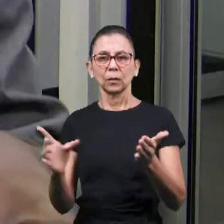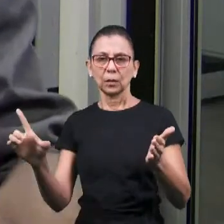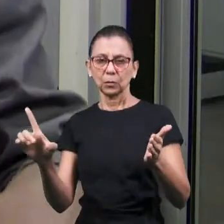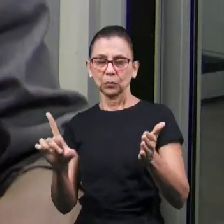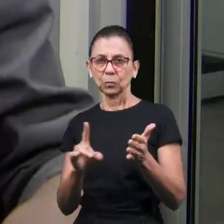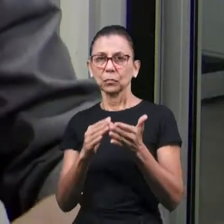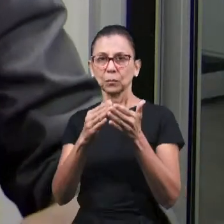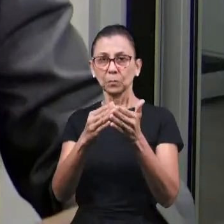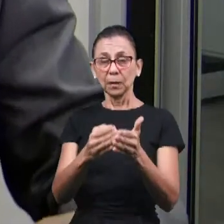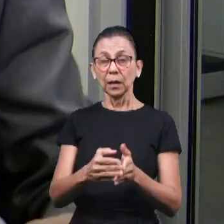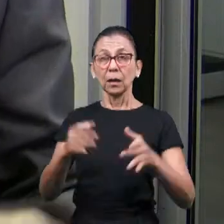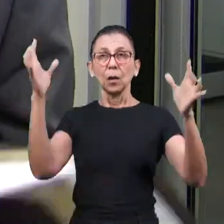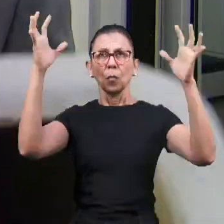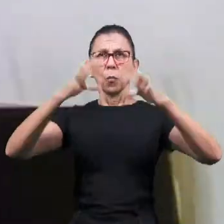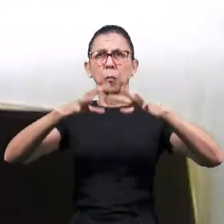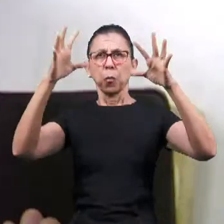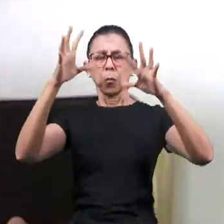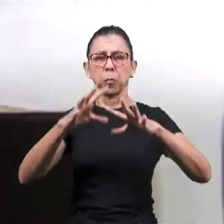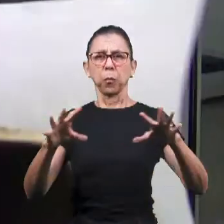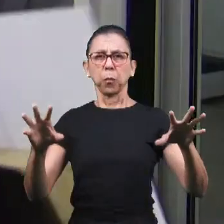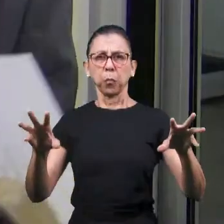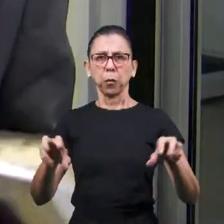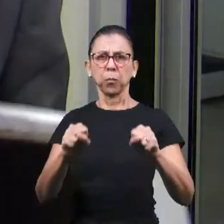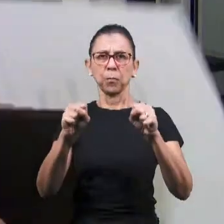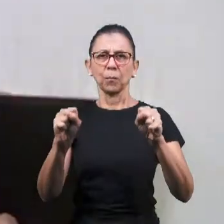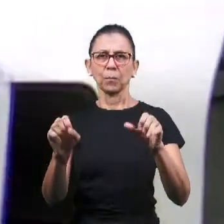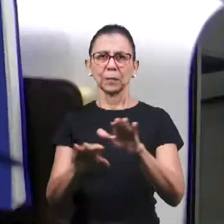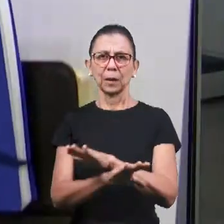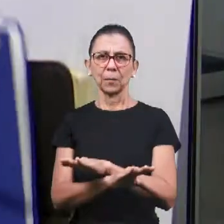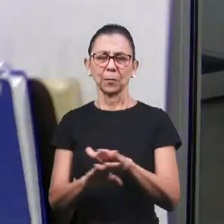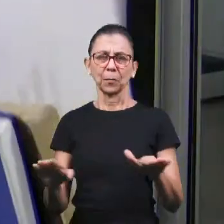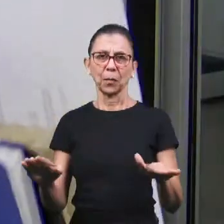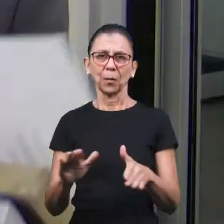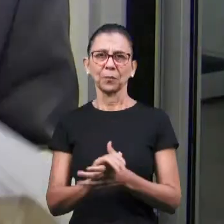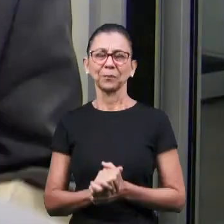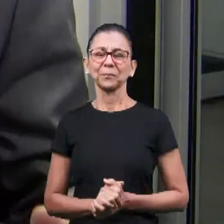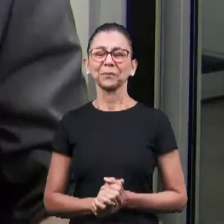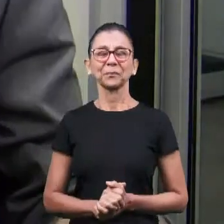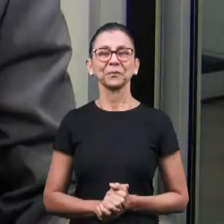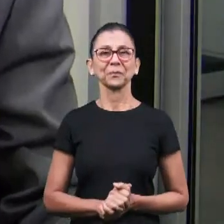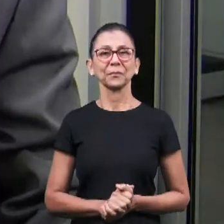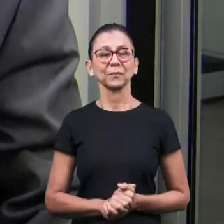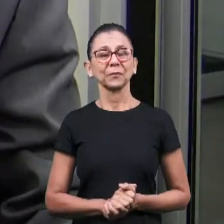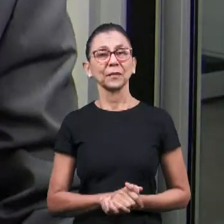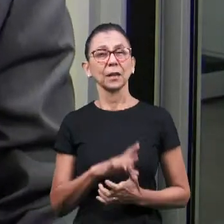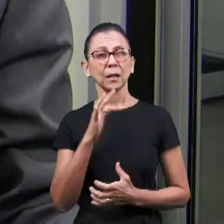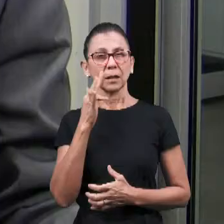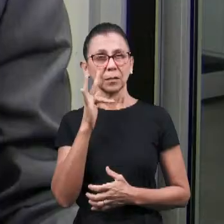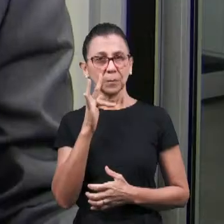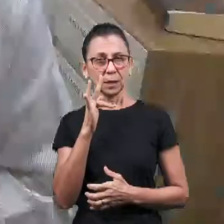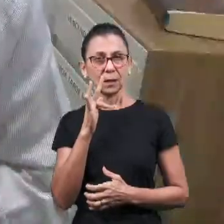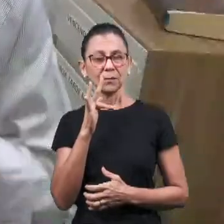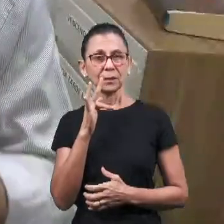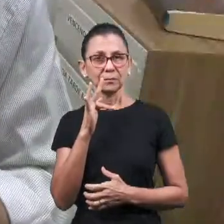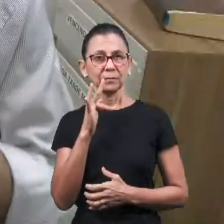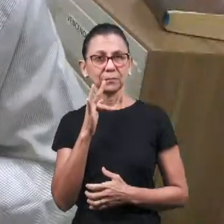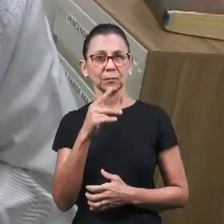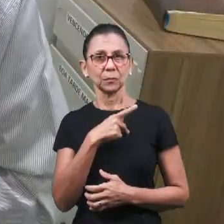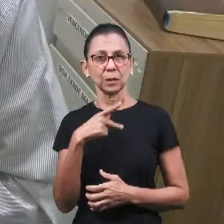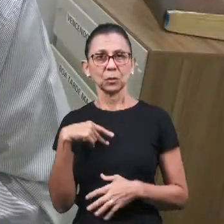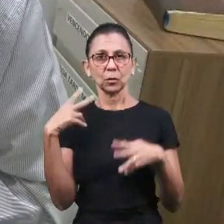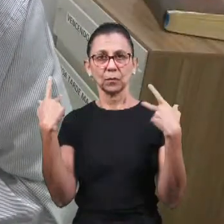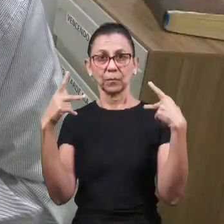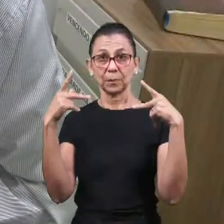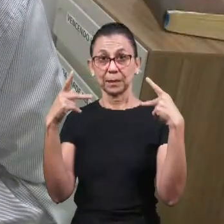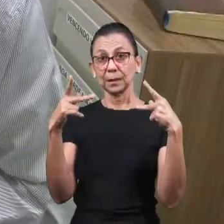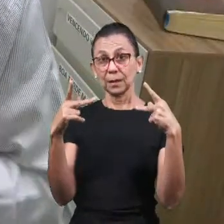convidar você que está em casa para estar conosco daqui a pouquinho. Daqui a 7 minutos, o pastor Manuel Bento vai estar trazendo essa mensagem no YouTube também